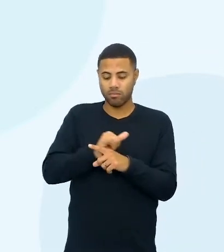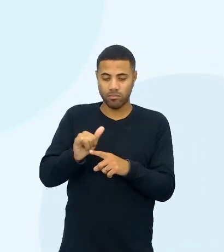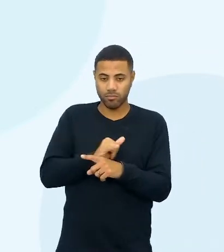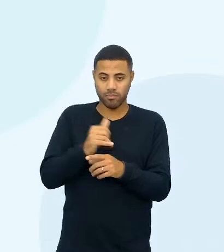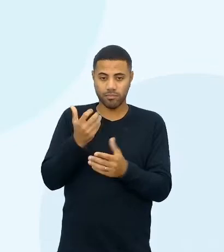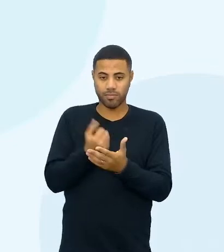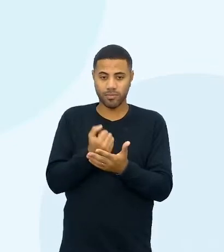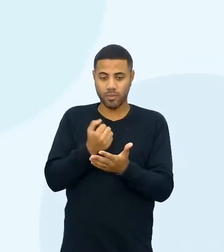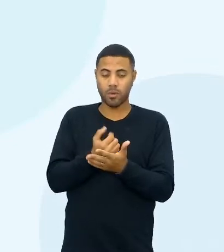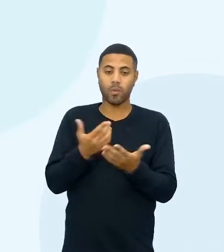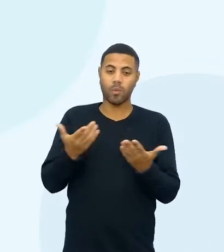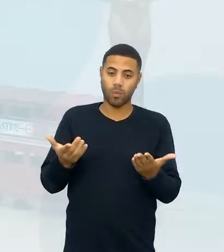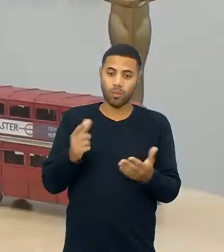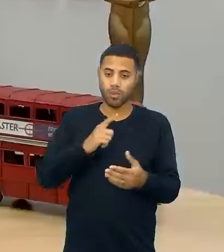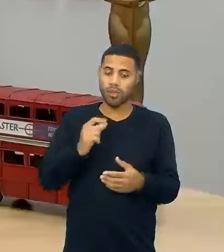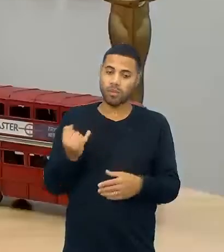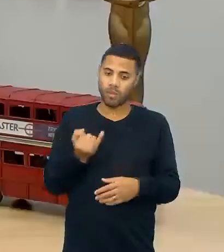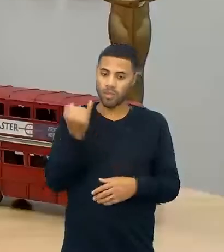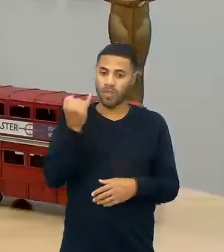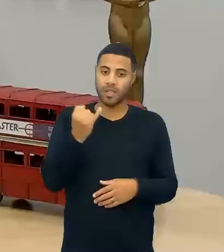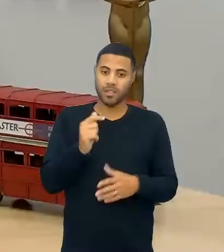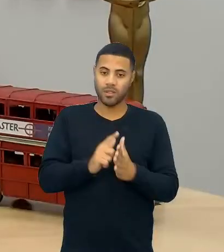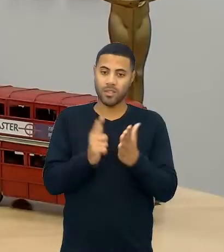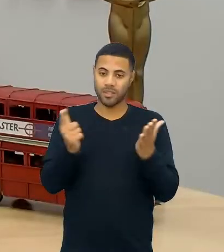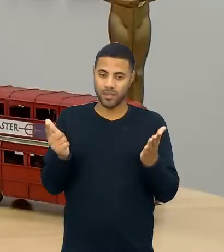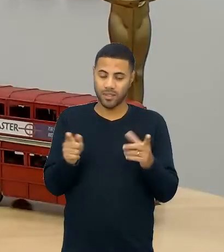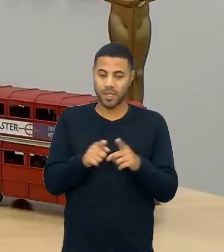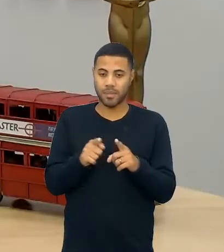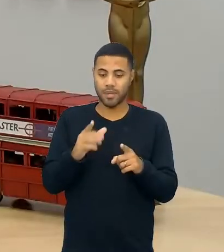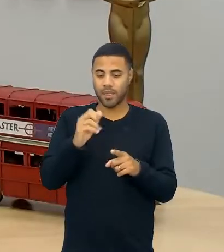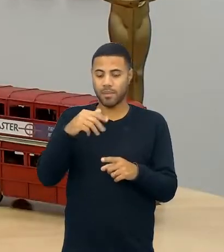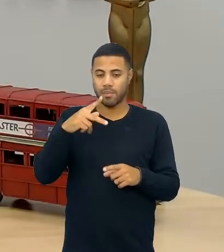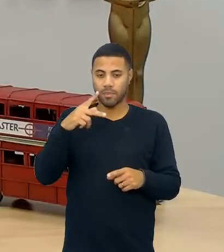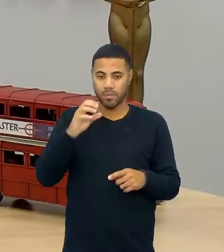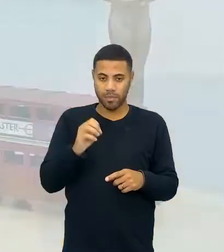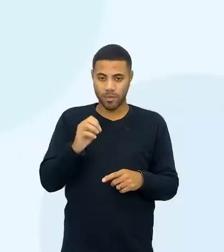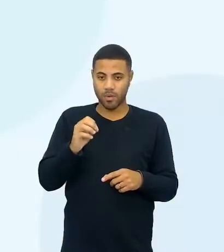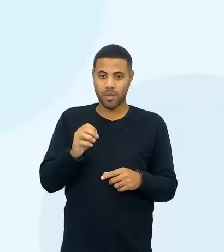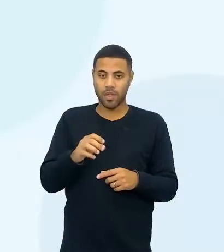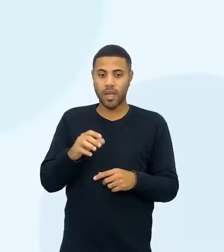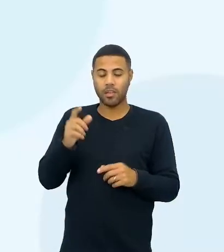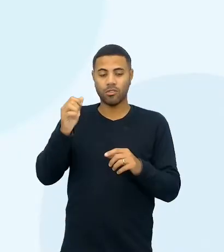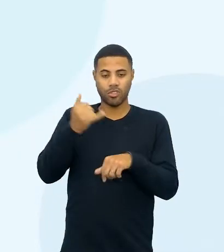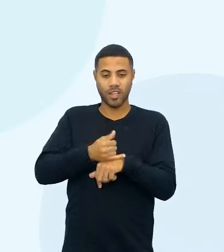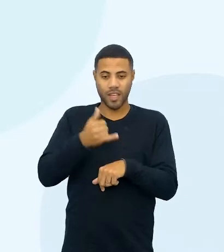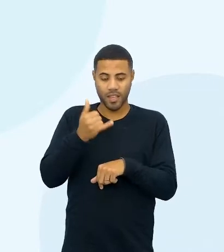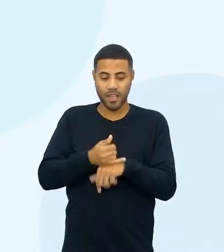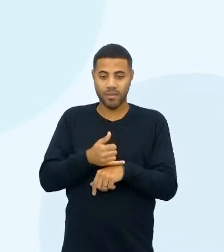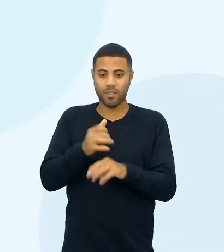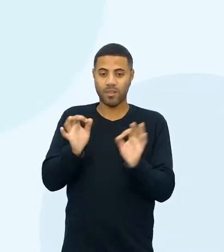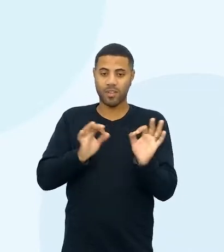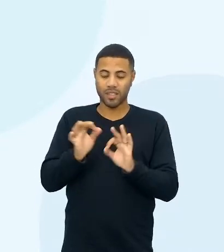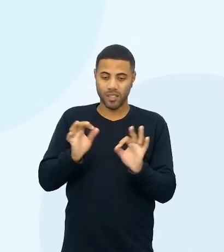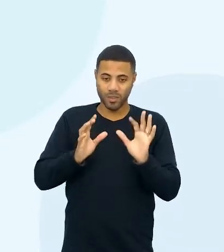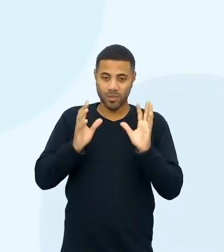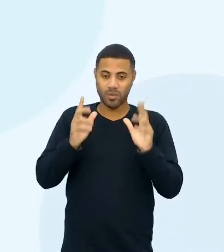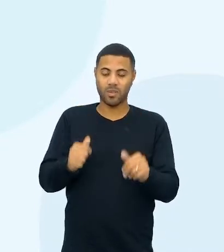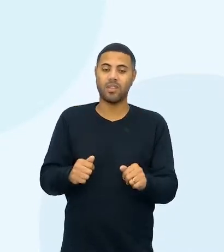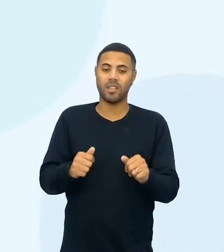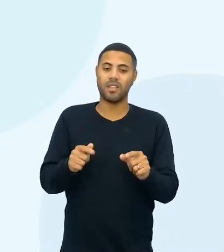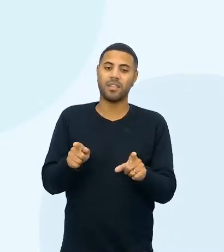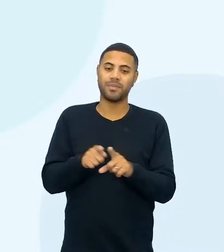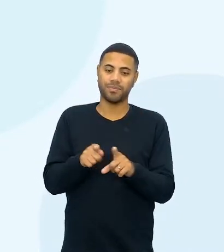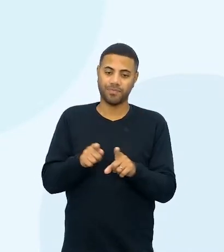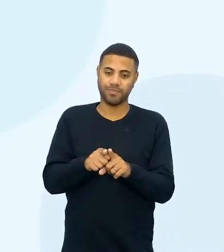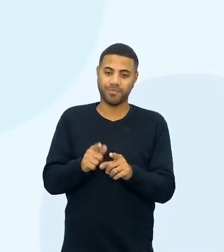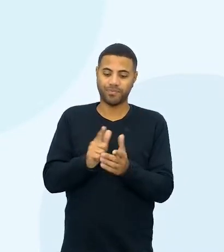olha só a importância de um jornalista de campo ali, né? O editor-chefe, que organiza todas